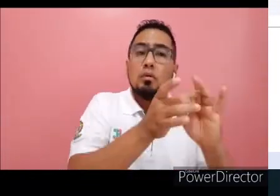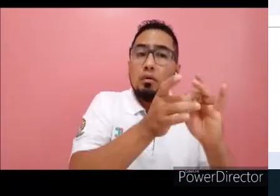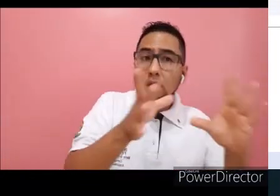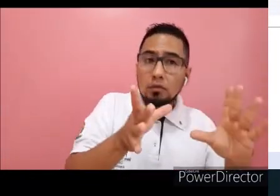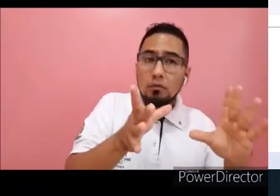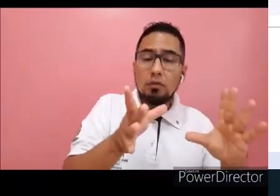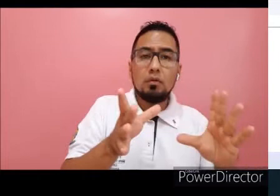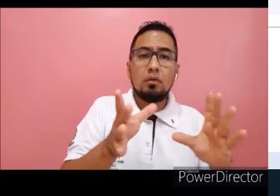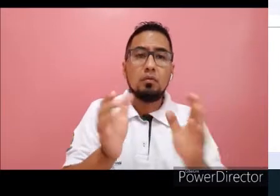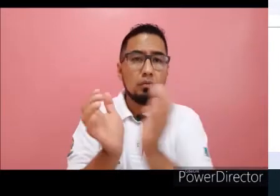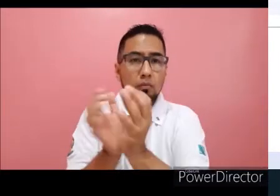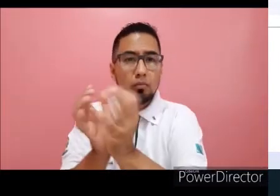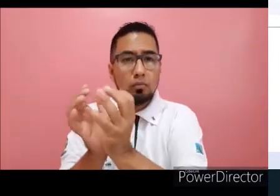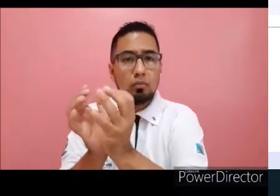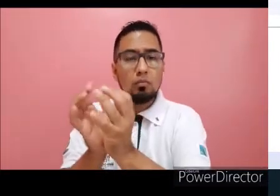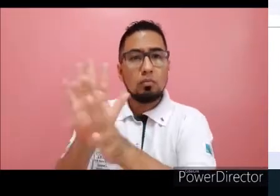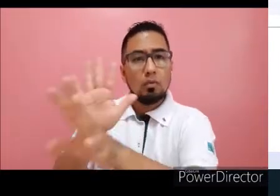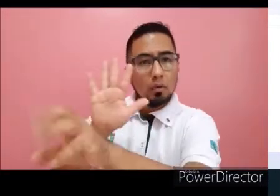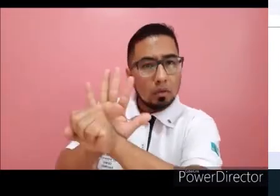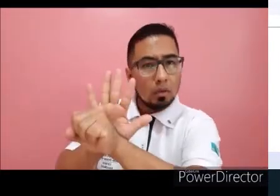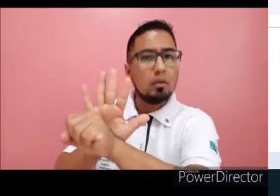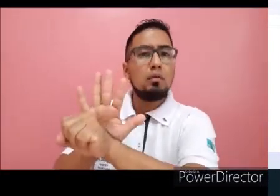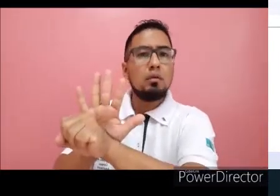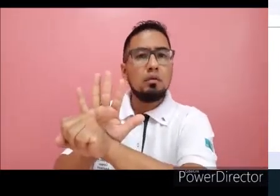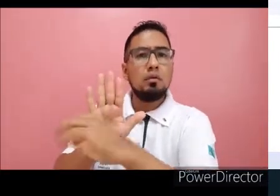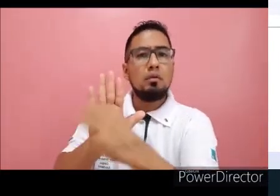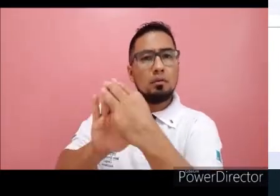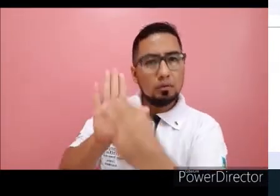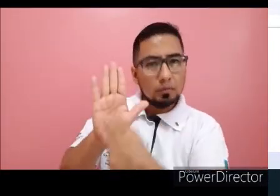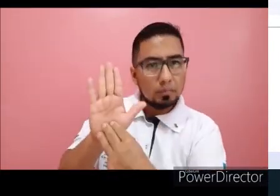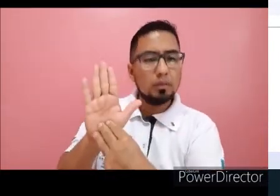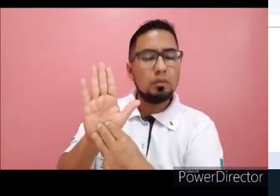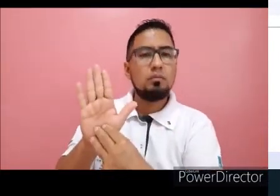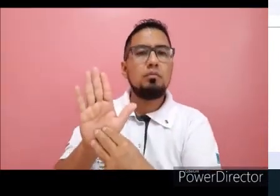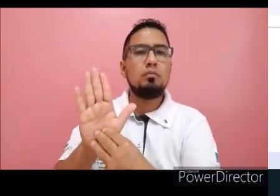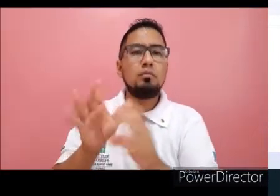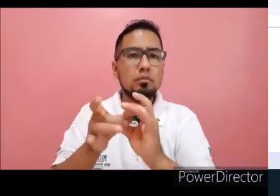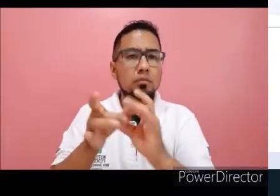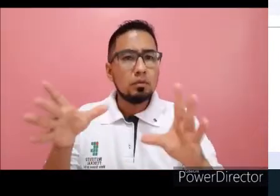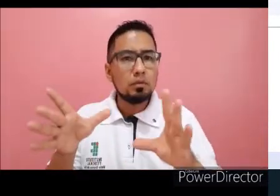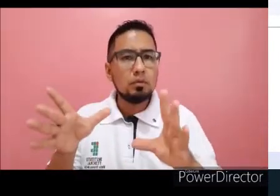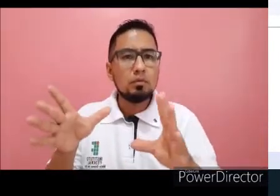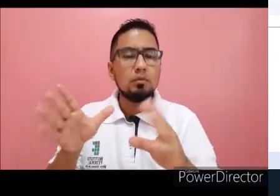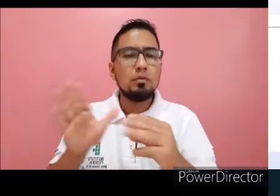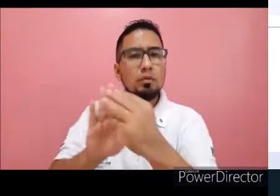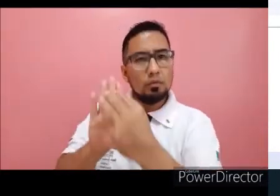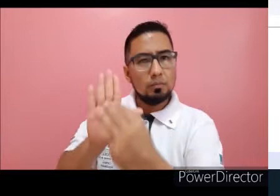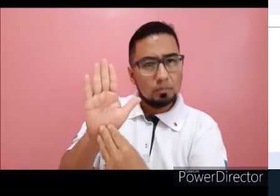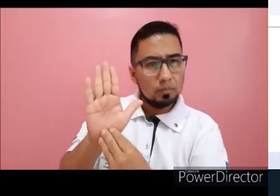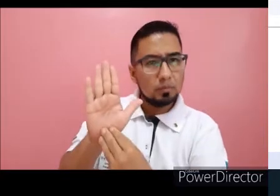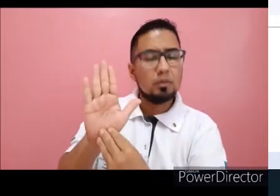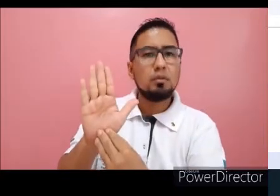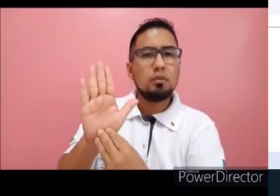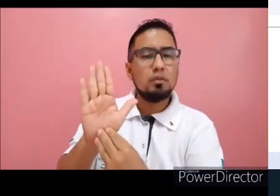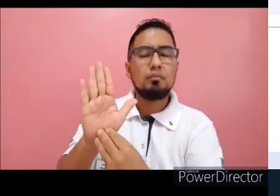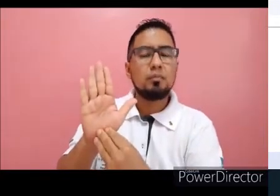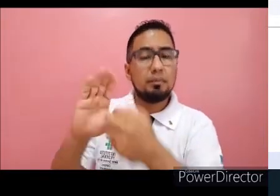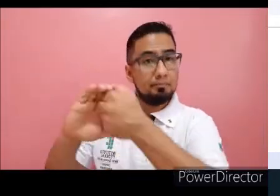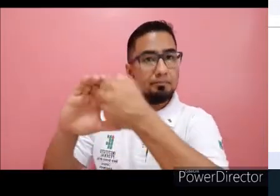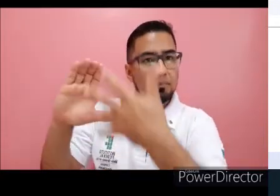viu classes abstratas, não é? A gente já viu métodos públicos, métodos